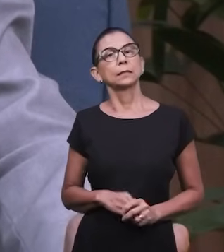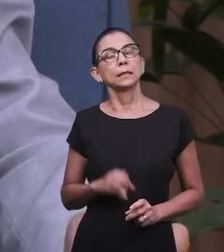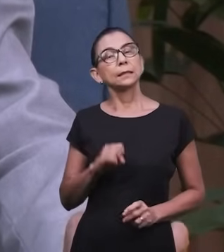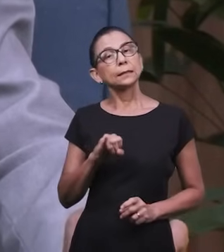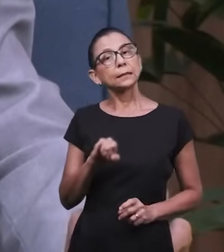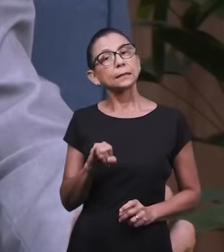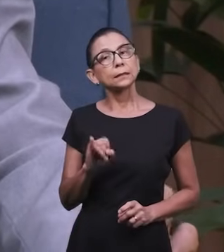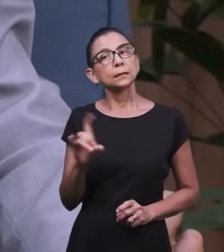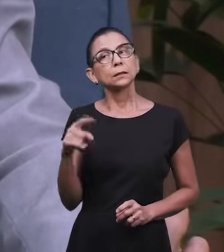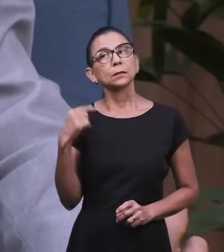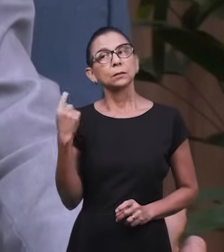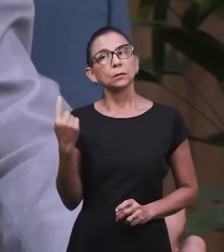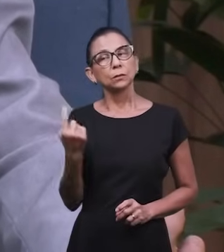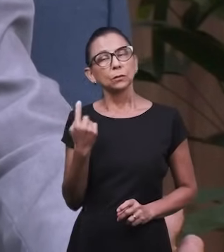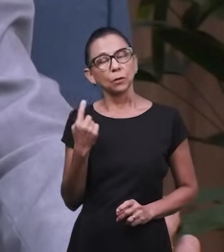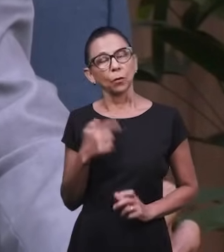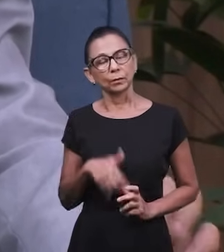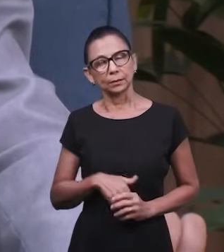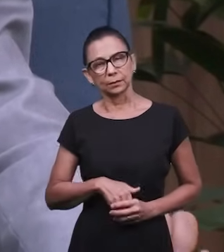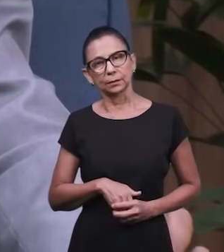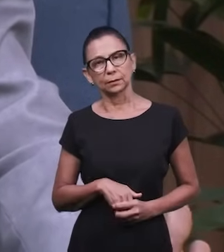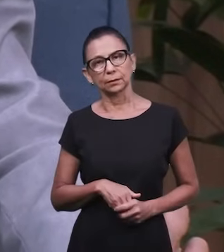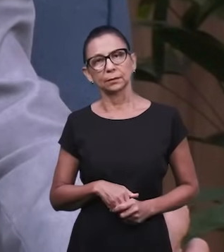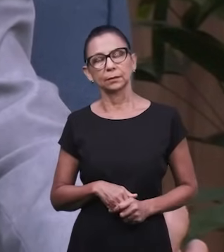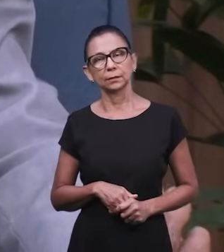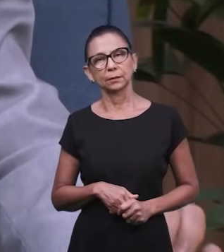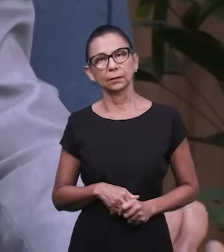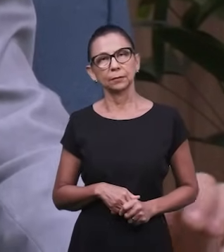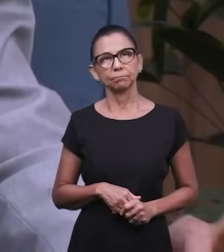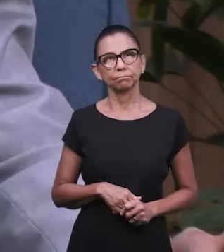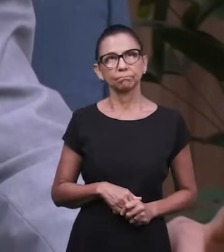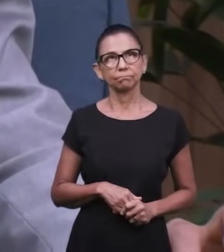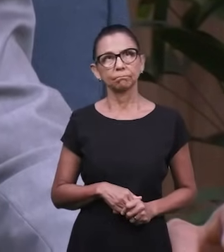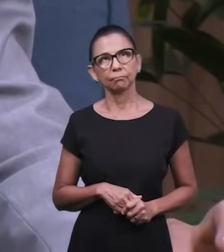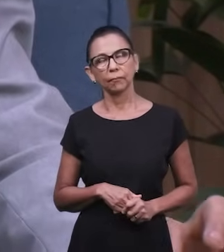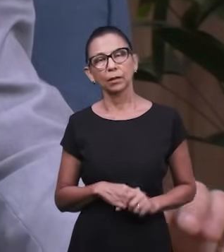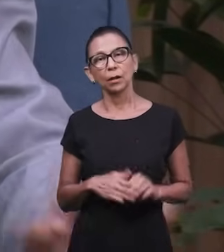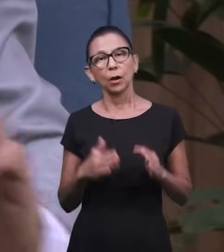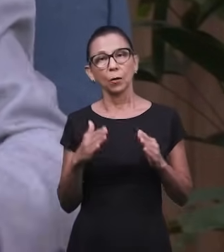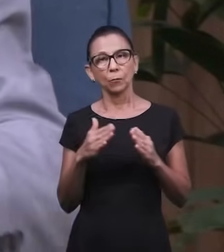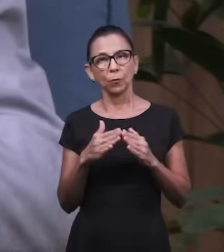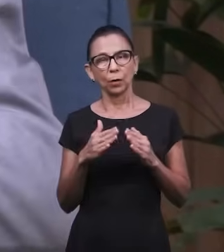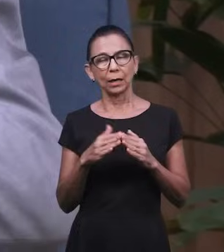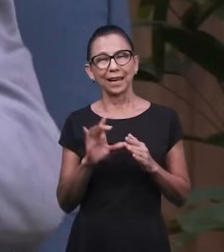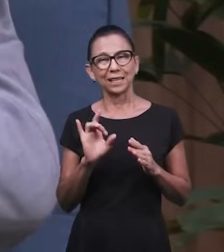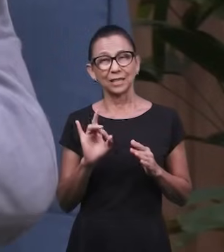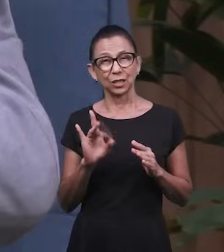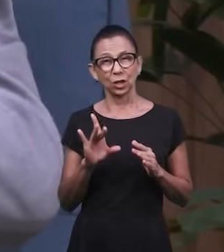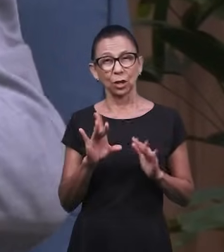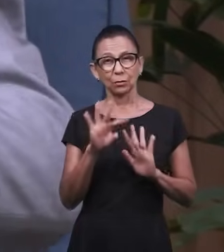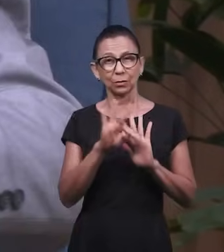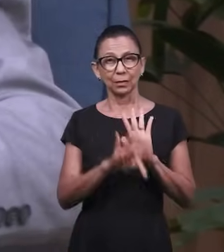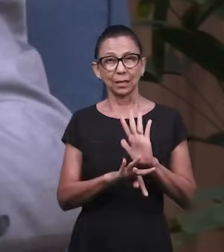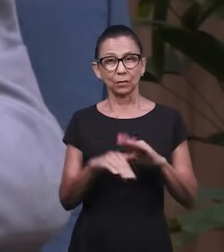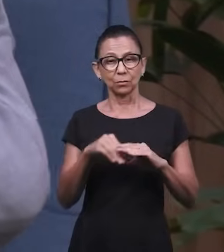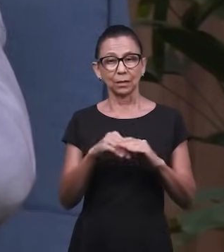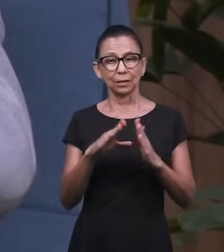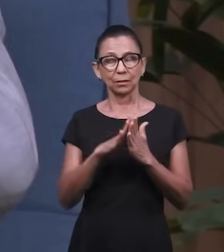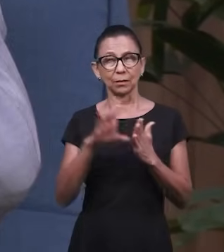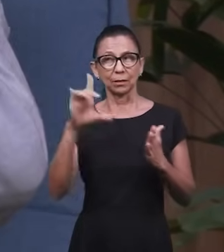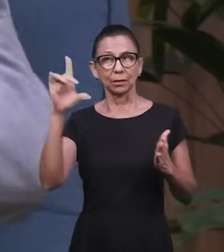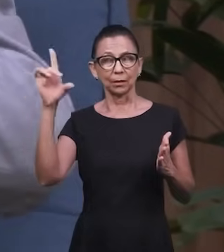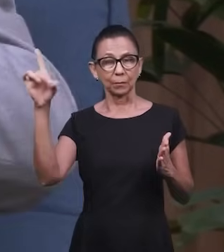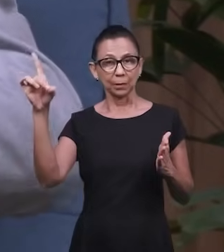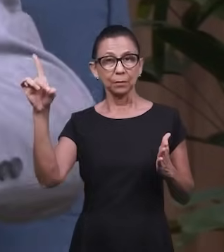que ressaltam a bênção da vida eterna com Deus, a gente passa por um